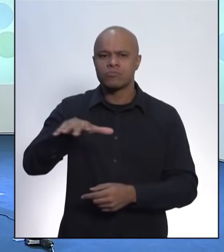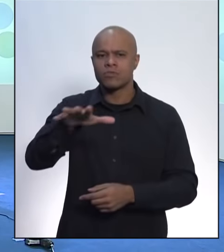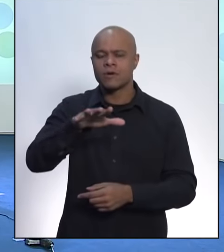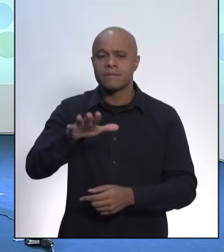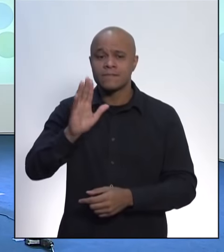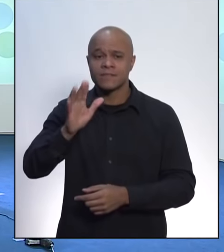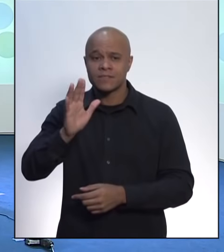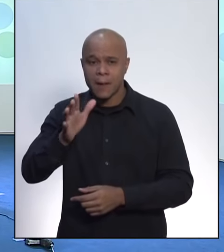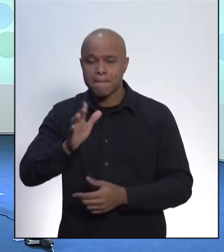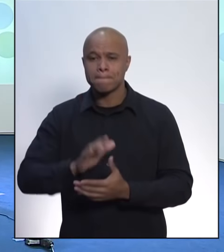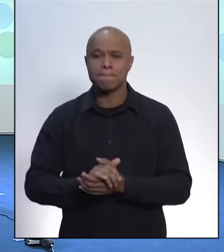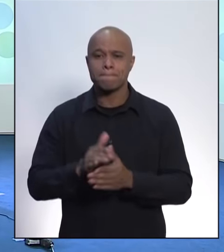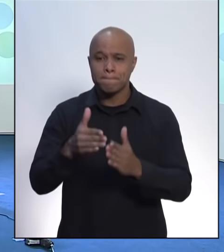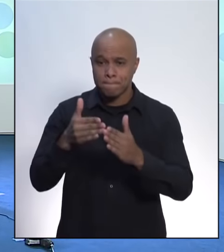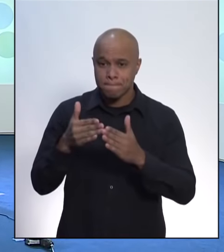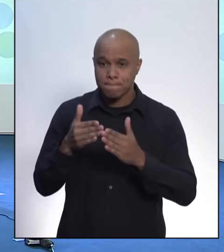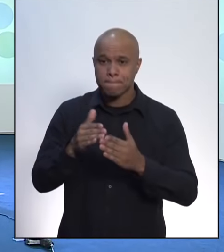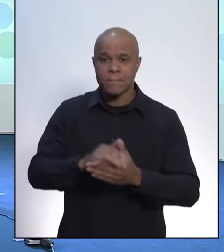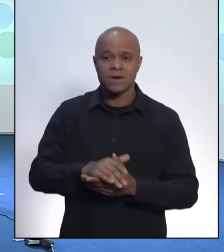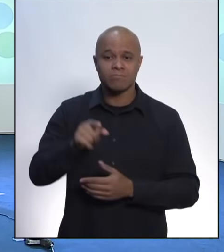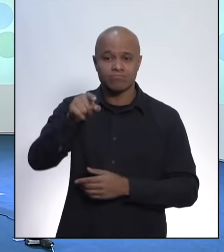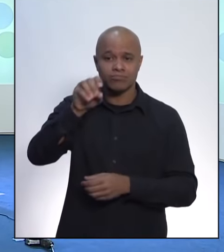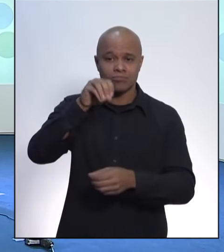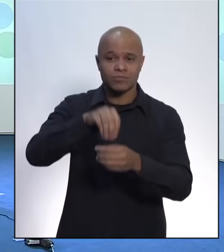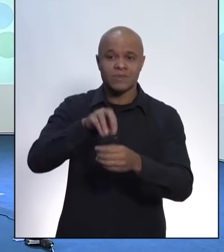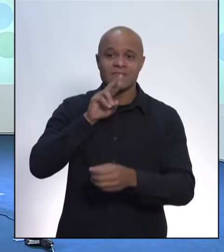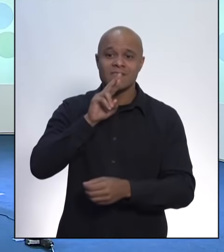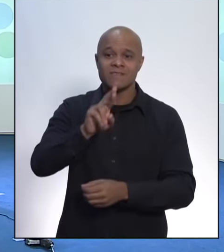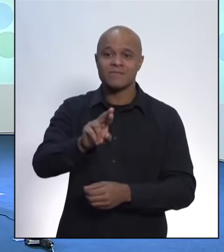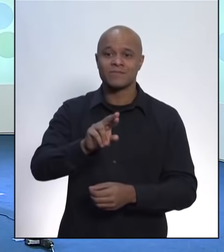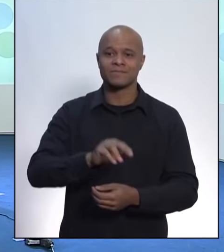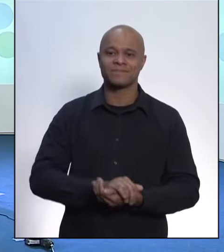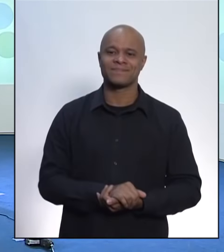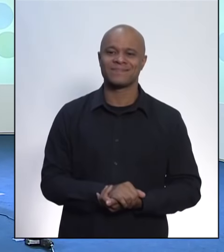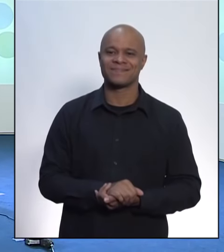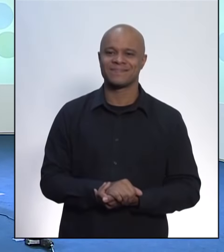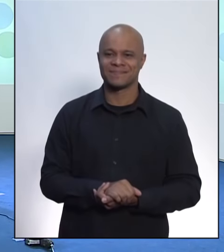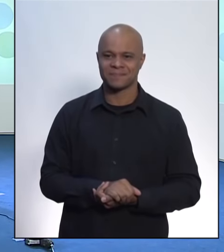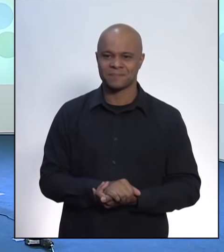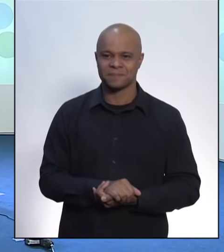sobre isso eles o ops